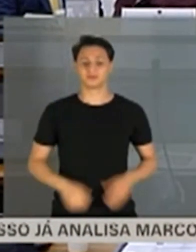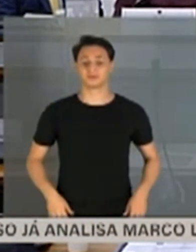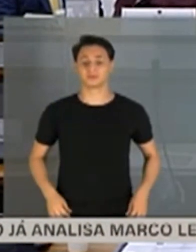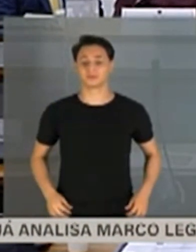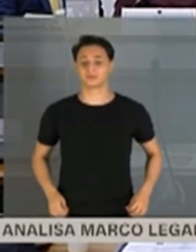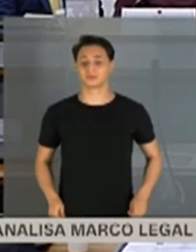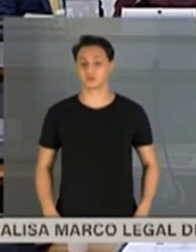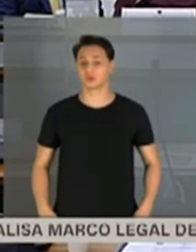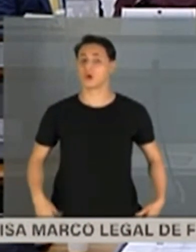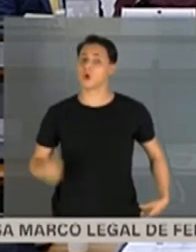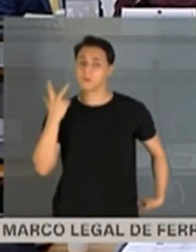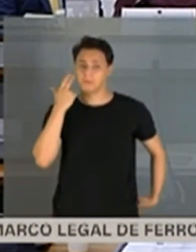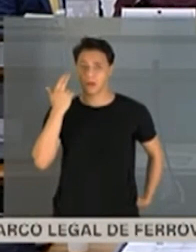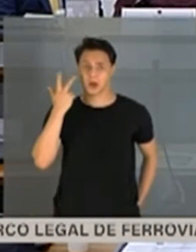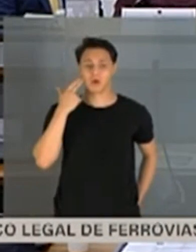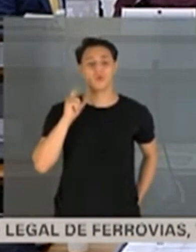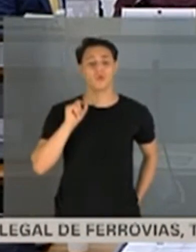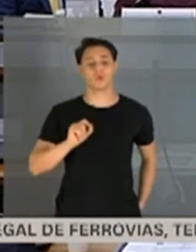A empresa